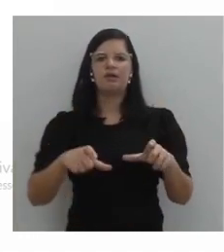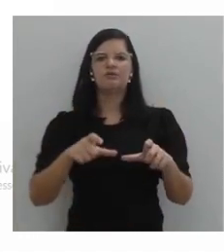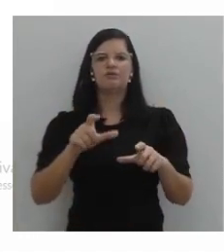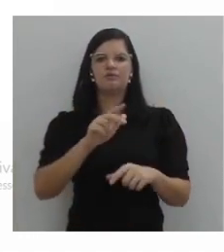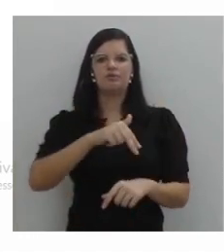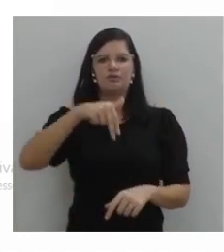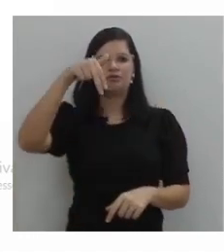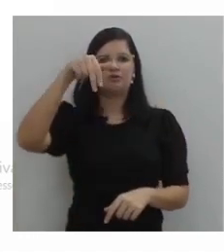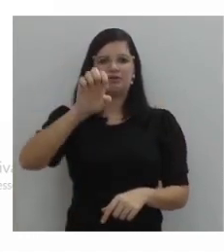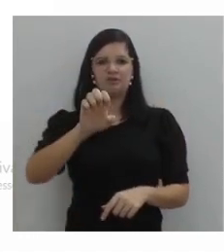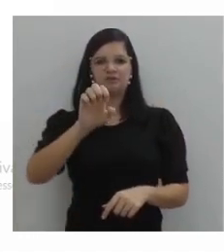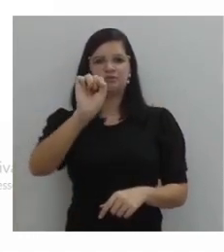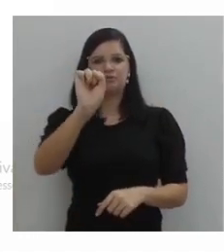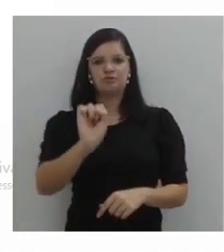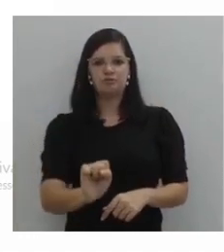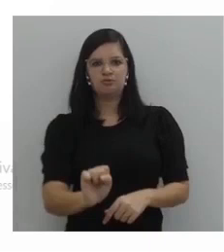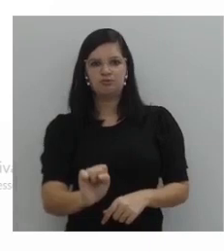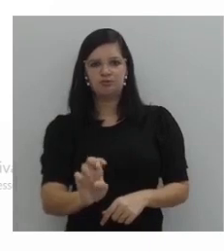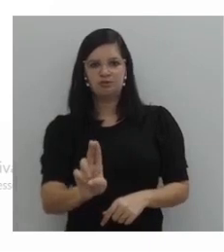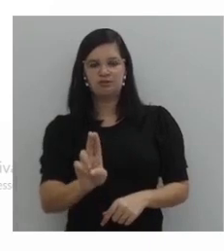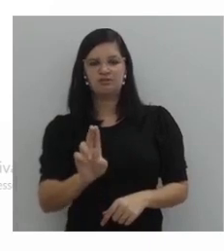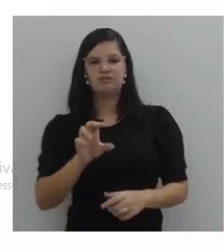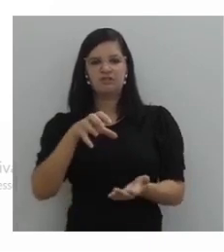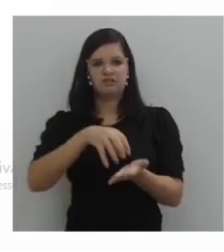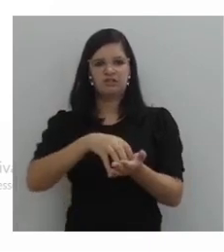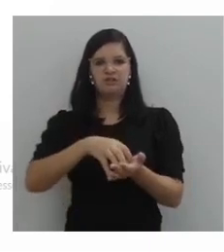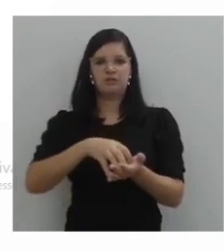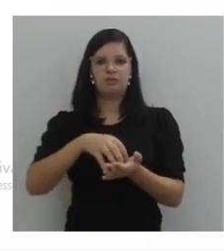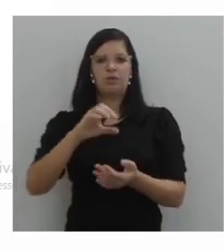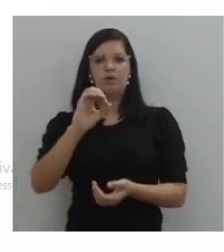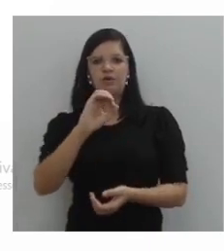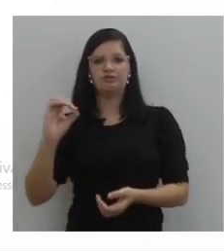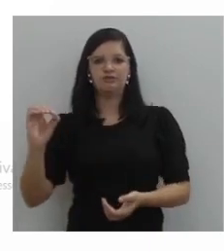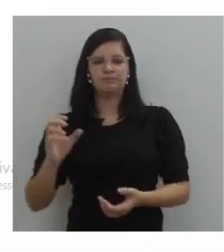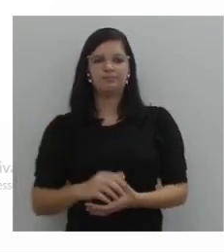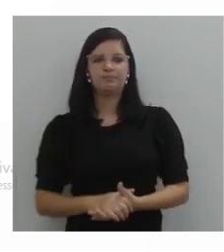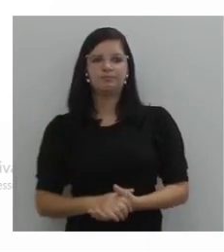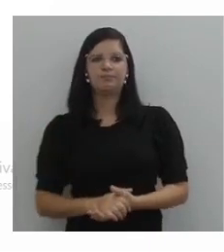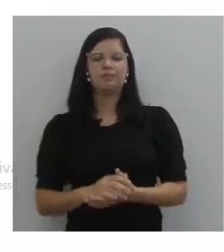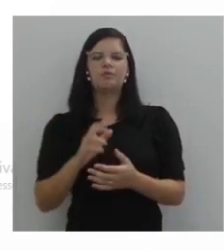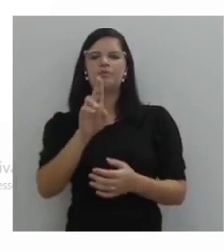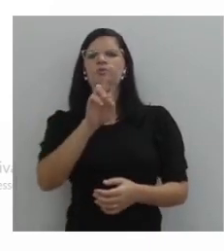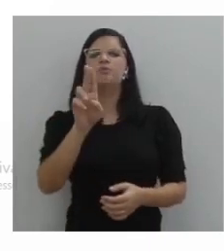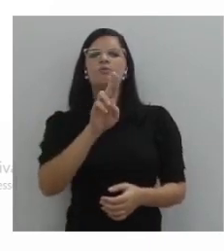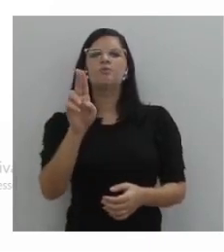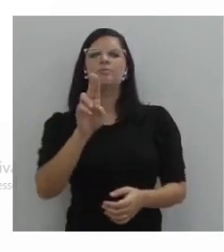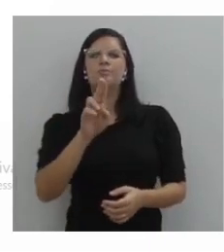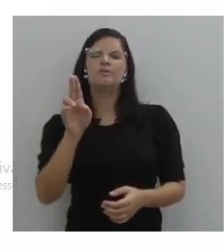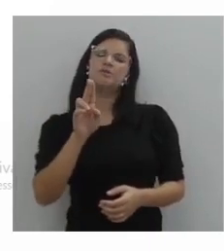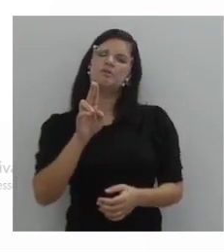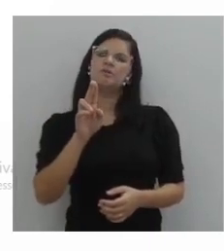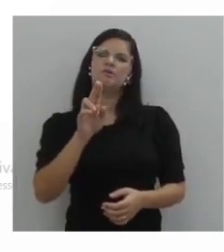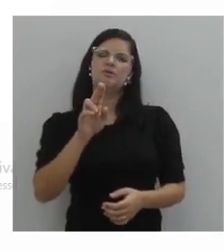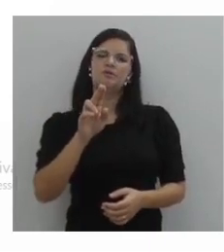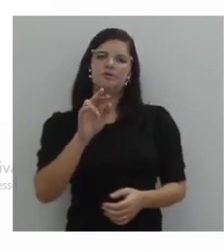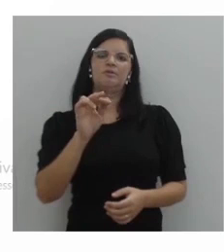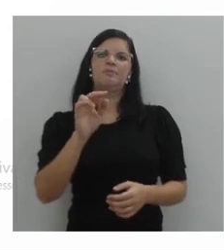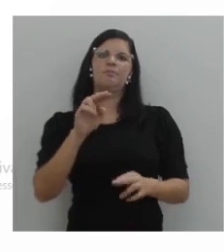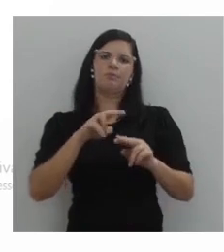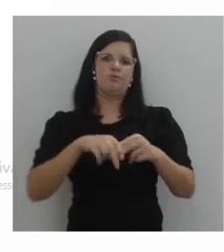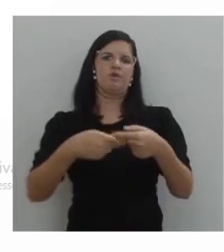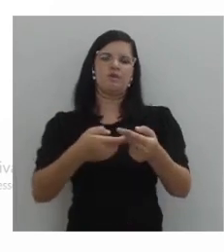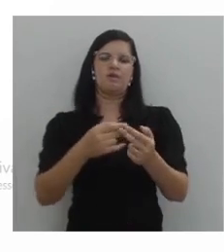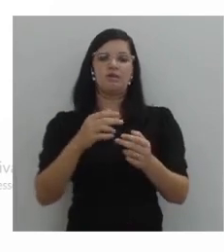na região Nordeste, Sudeste e Centro-Oeste do país, e recebe esse nome visto que o rio